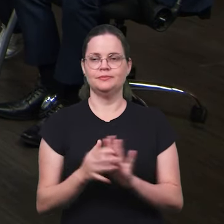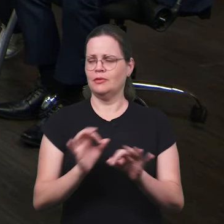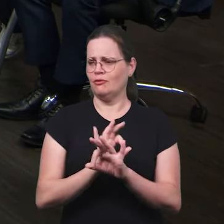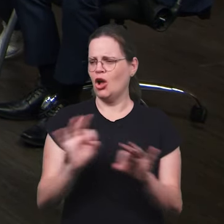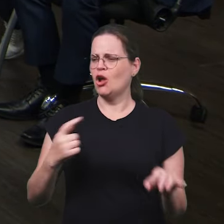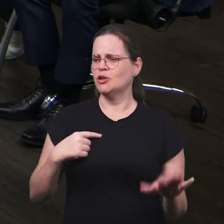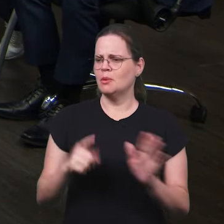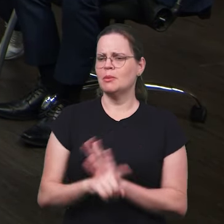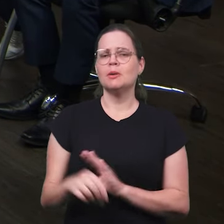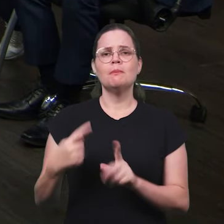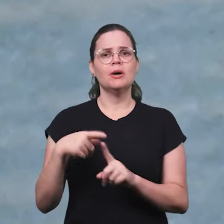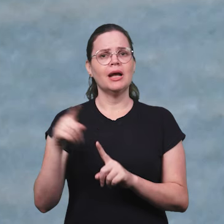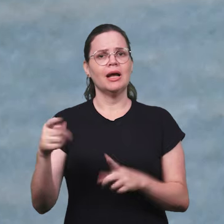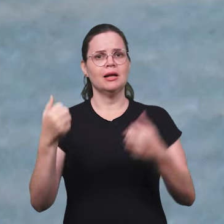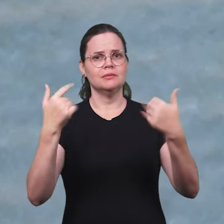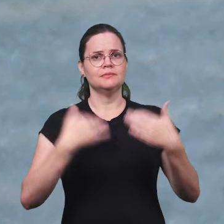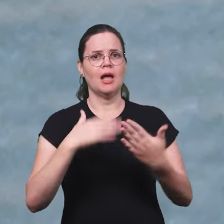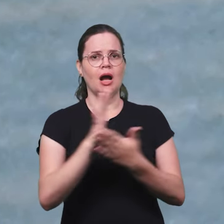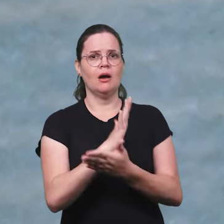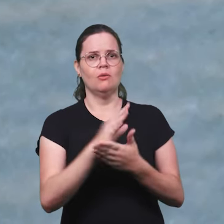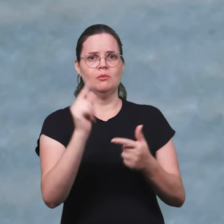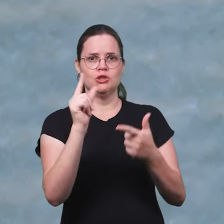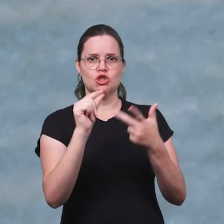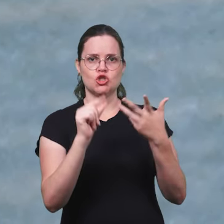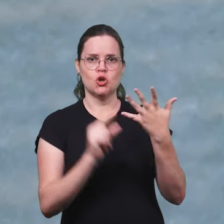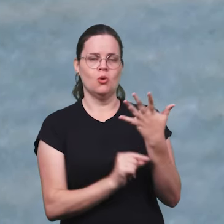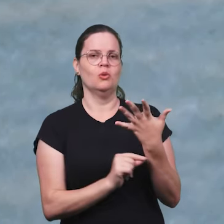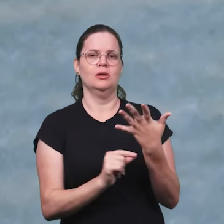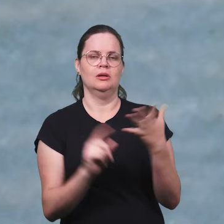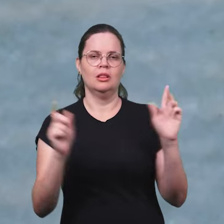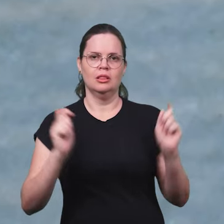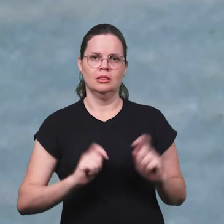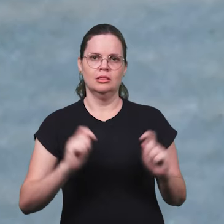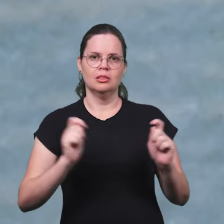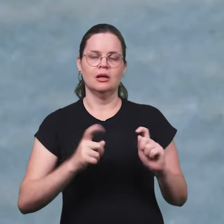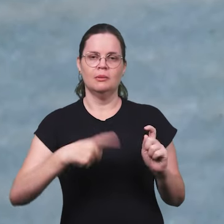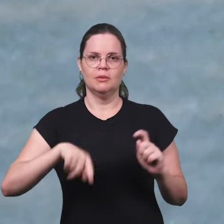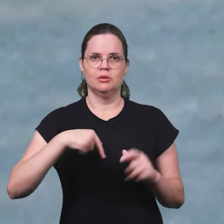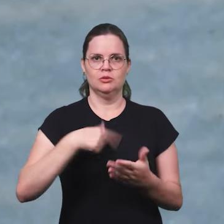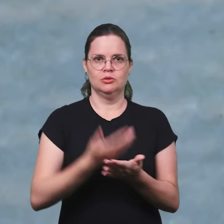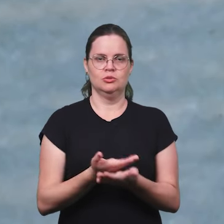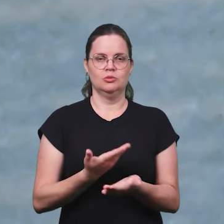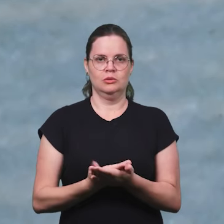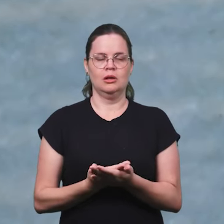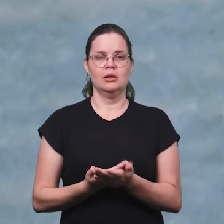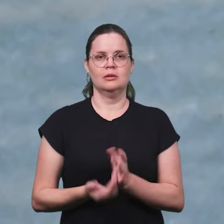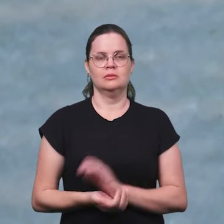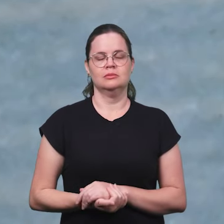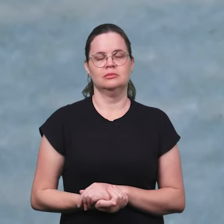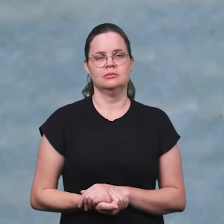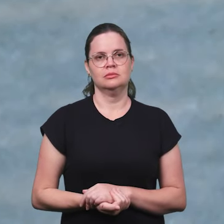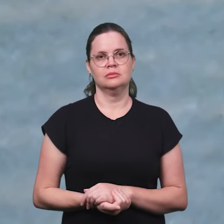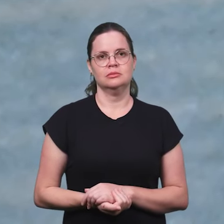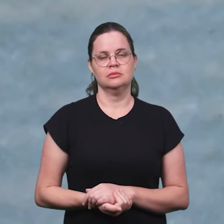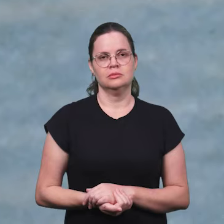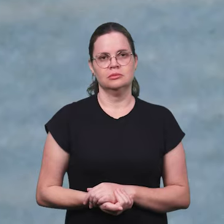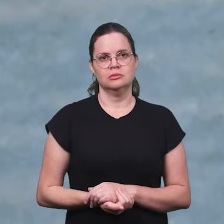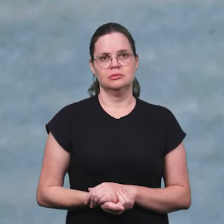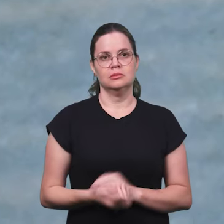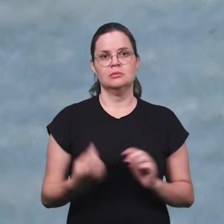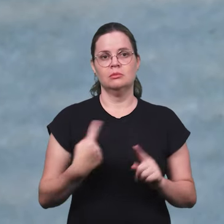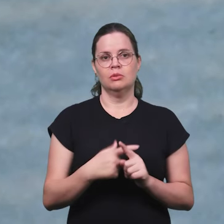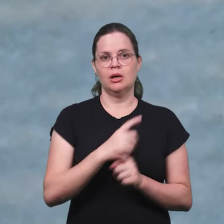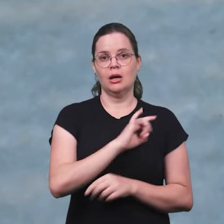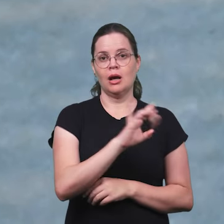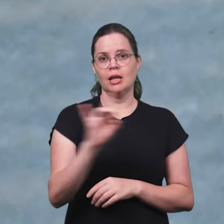Porque ele colocou algumas alternativas de abordagem que podem ser... porque